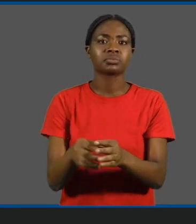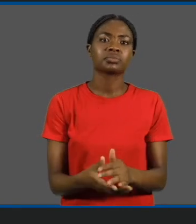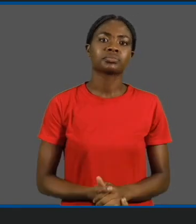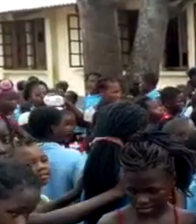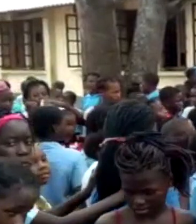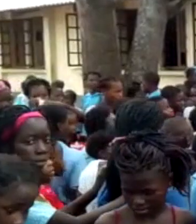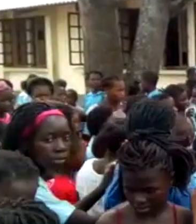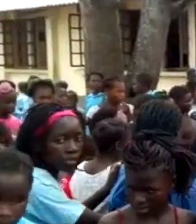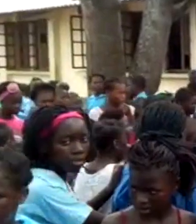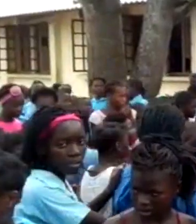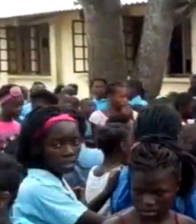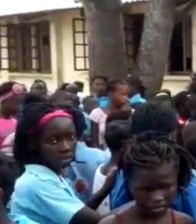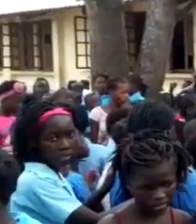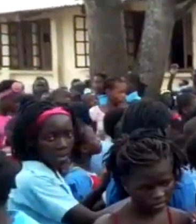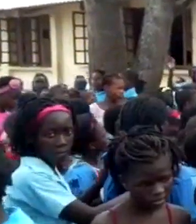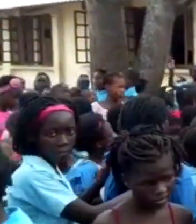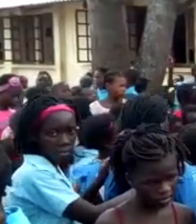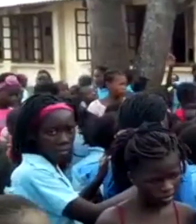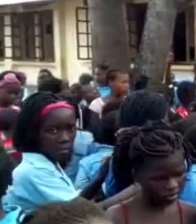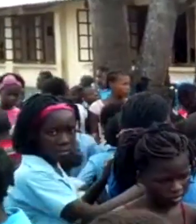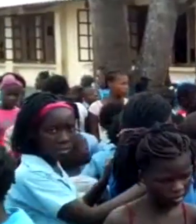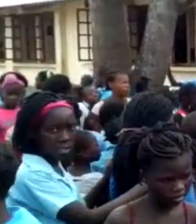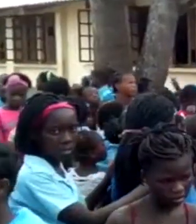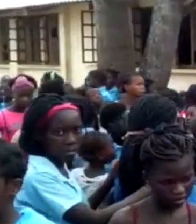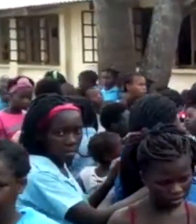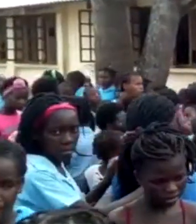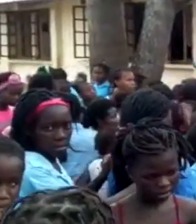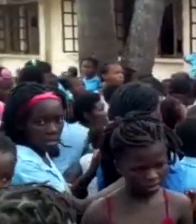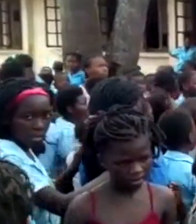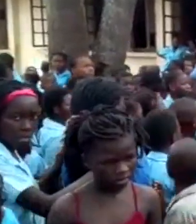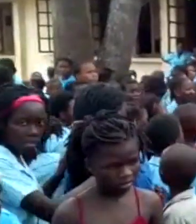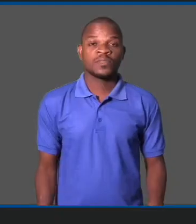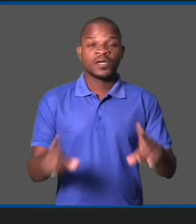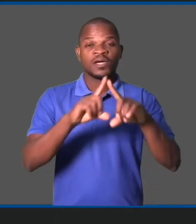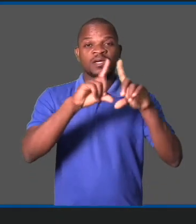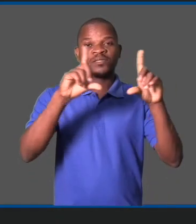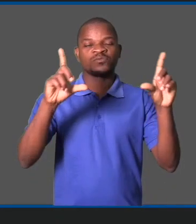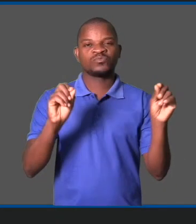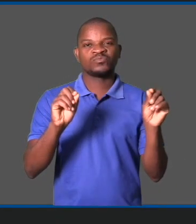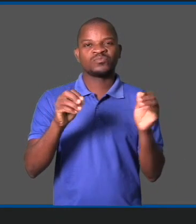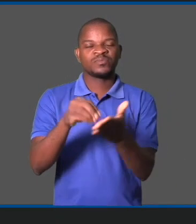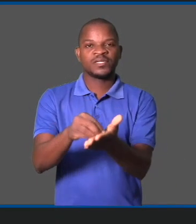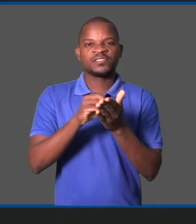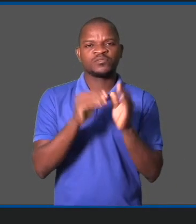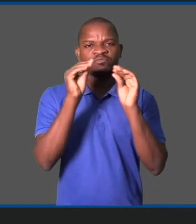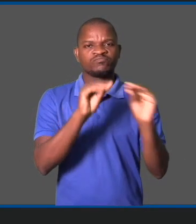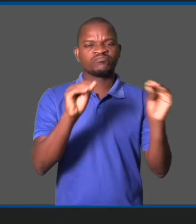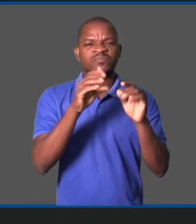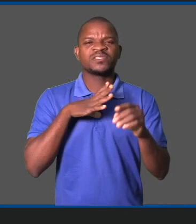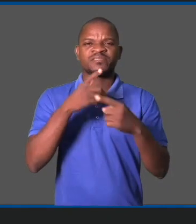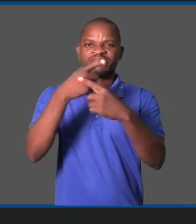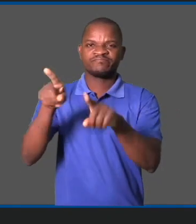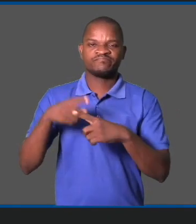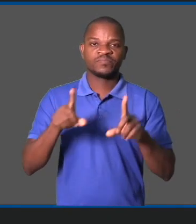aos serviços sociais, reabilitação baseada na comunidade e a educação inclusiva. Esse aspecto de acesso à educação tem